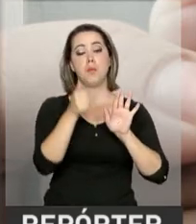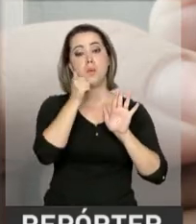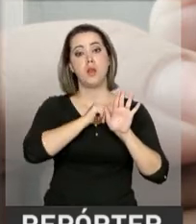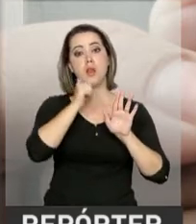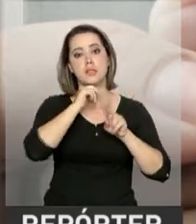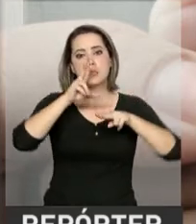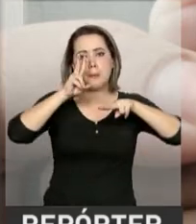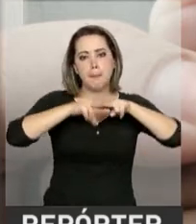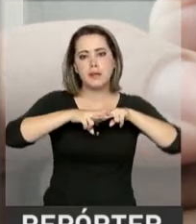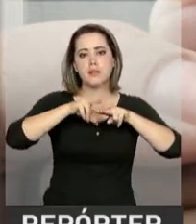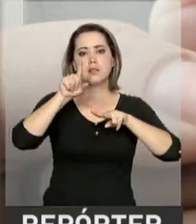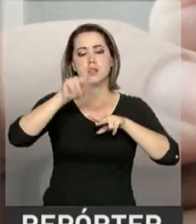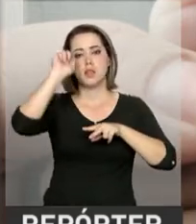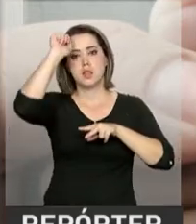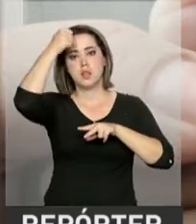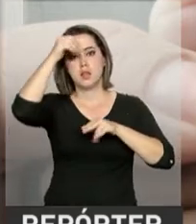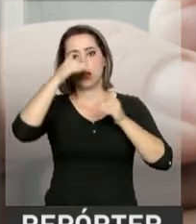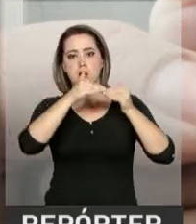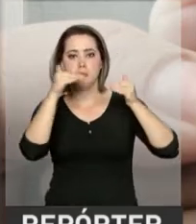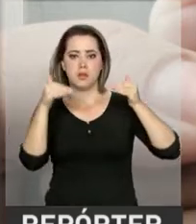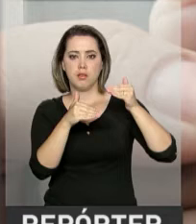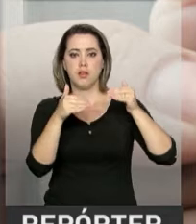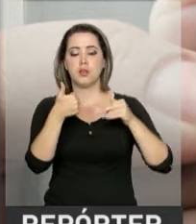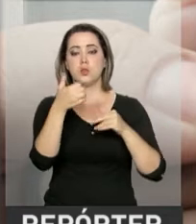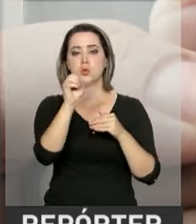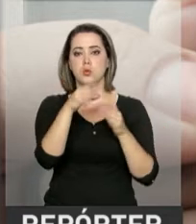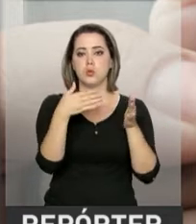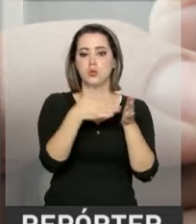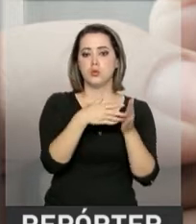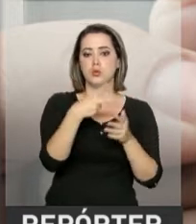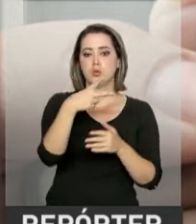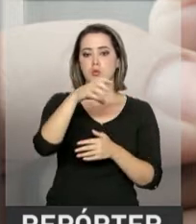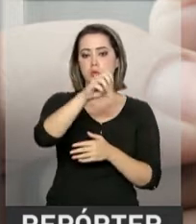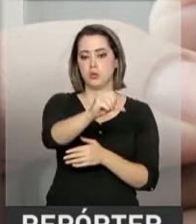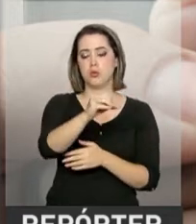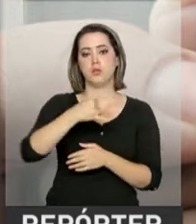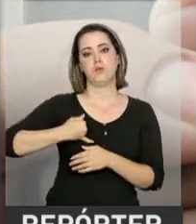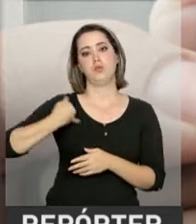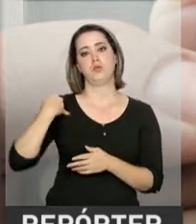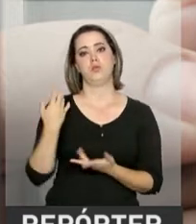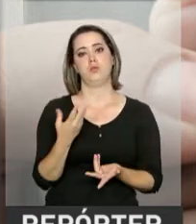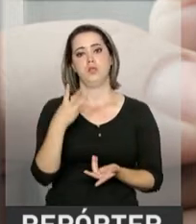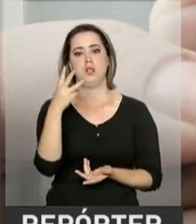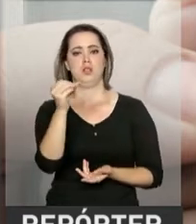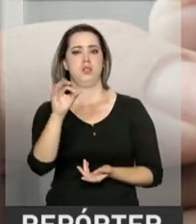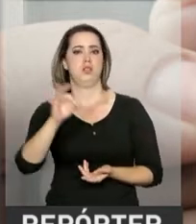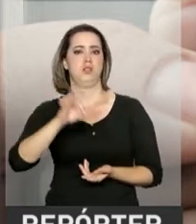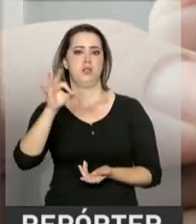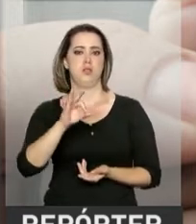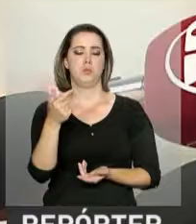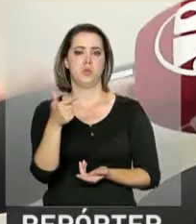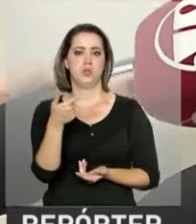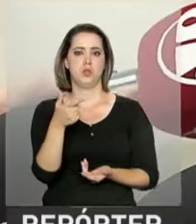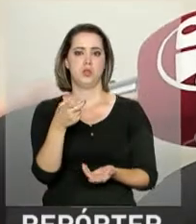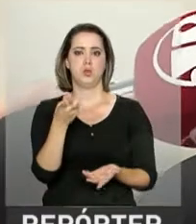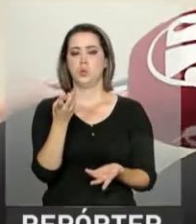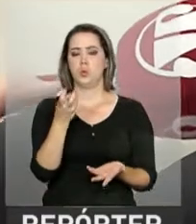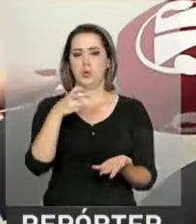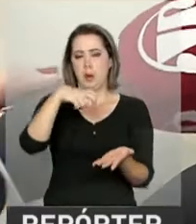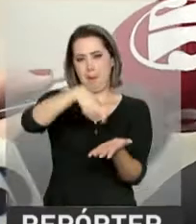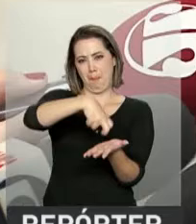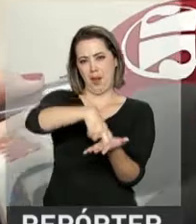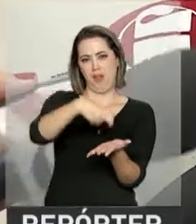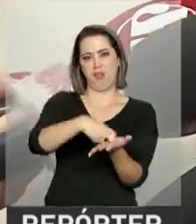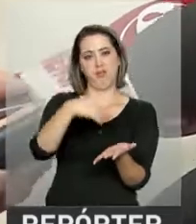metade delas têm entre 18 e 29 anos e cerca de 30% ainda não possui condenação a minha intenção